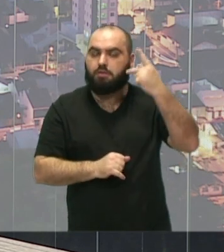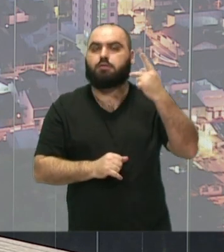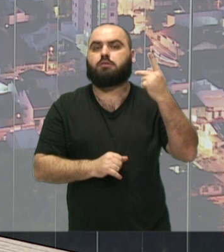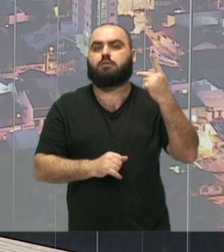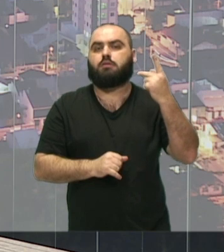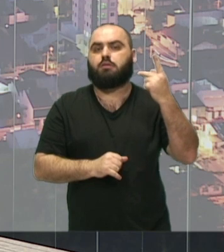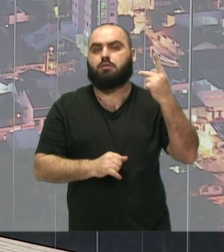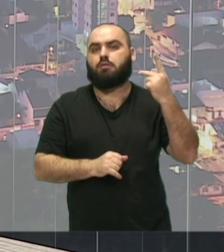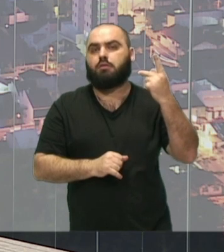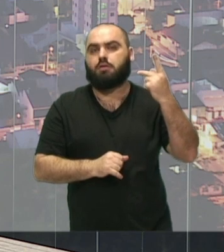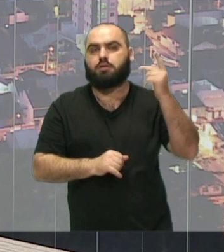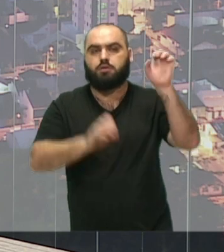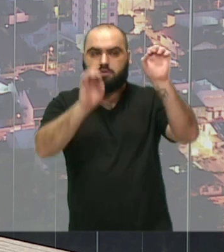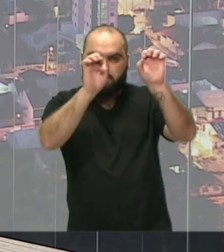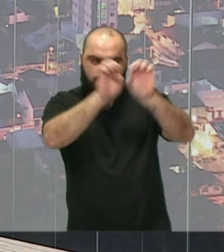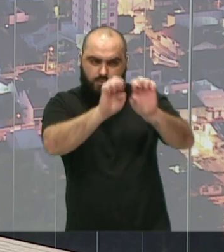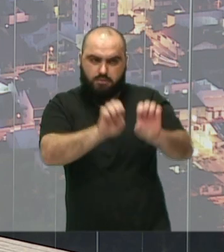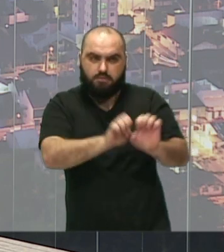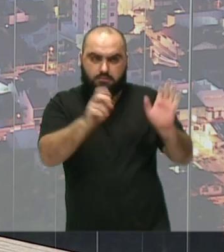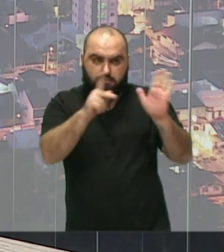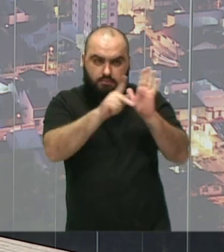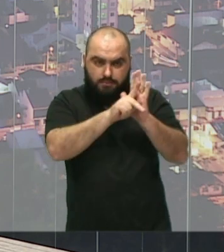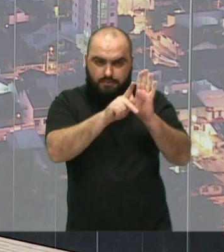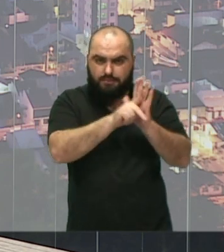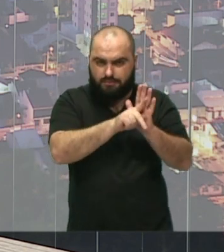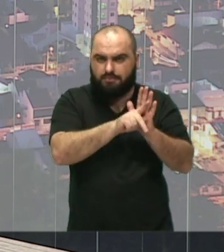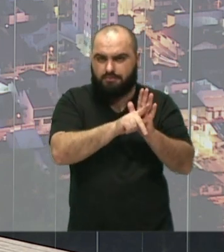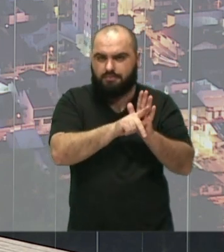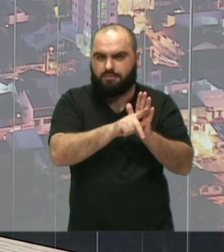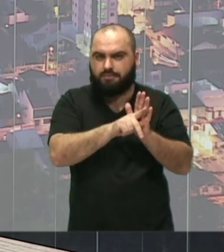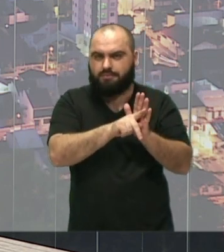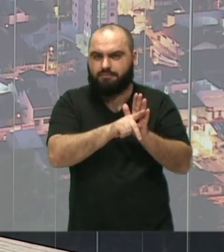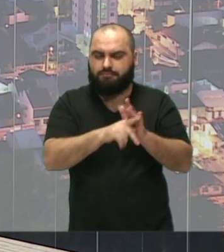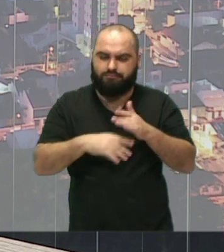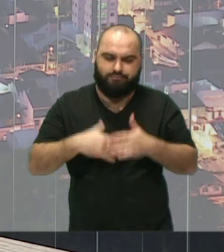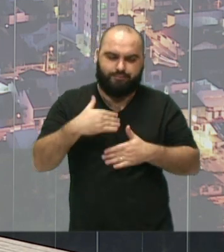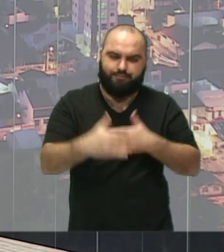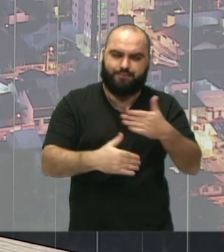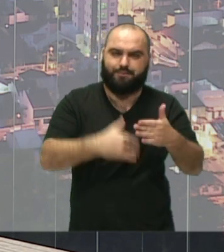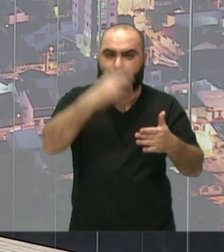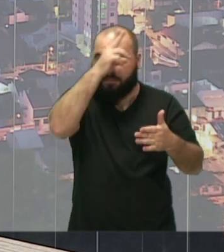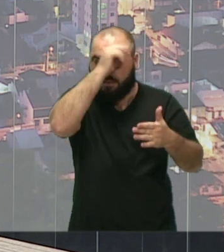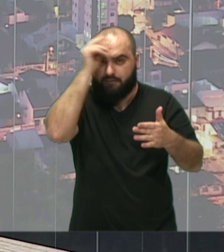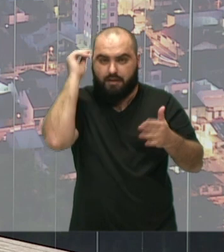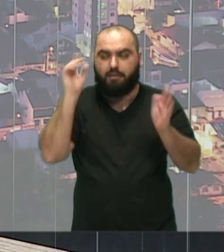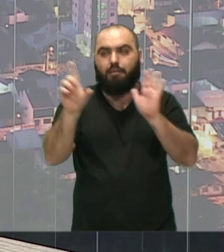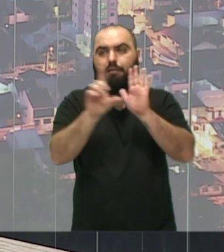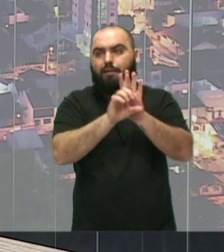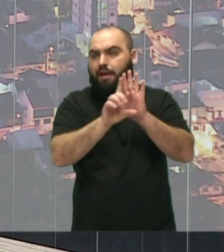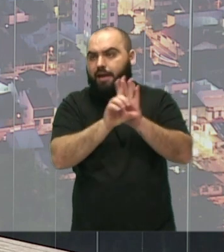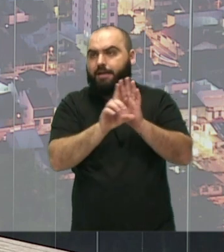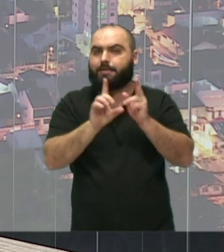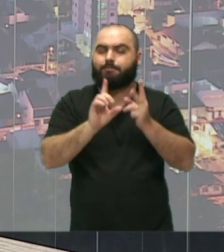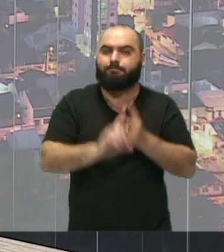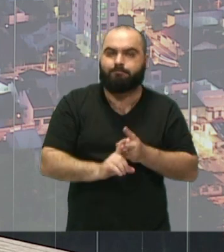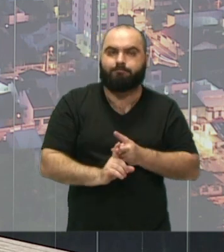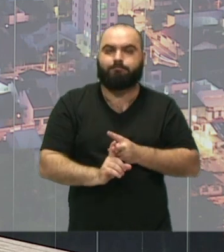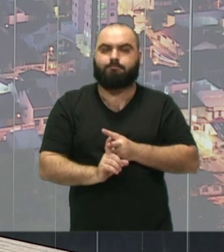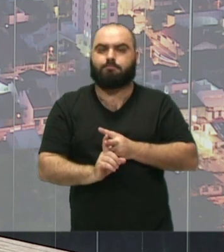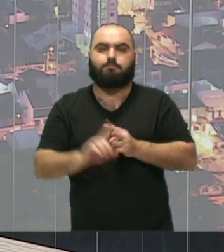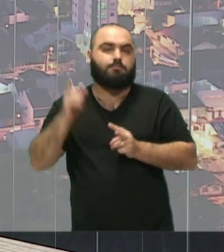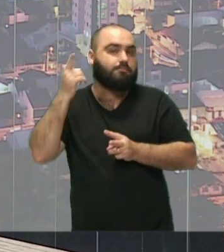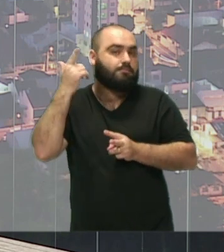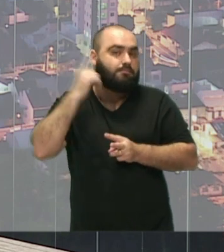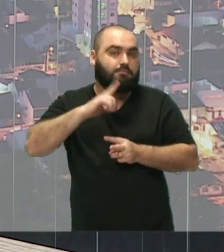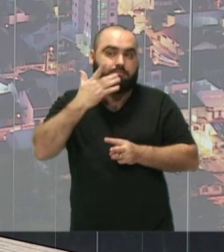exemplo, uma política estruturada de governo que perpasse vários governos, como uma lei que para